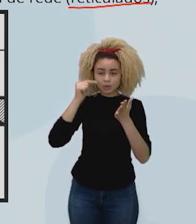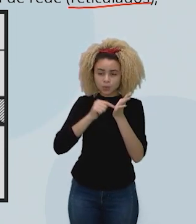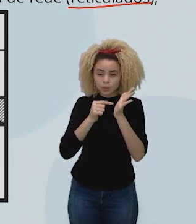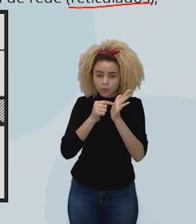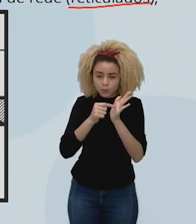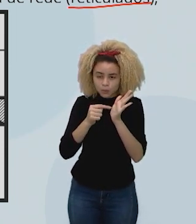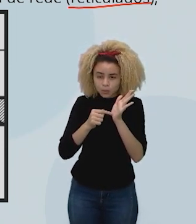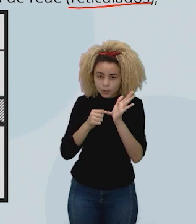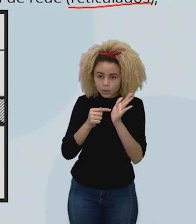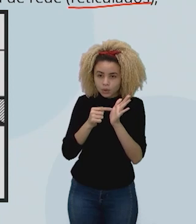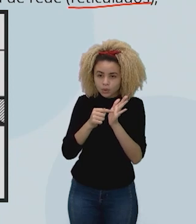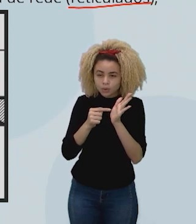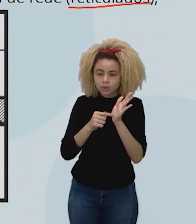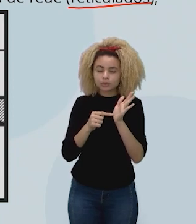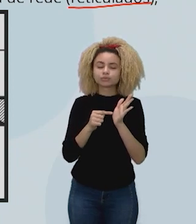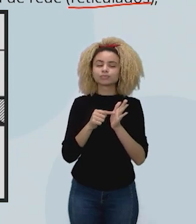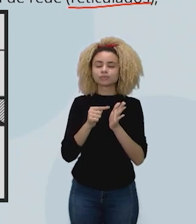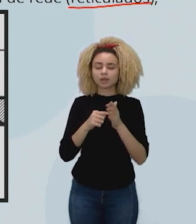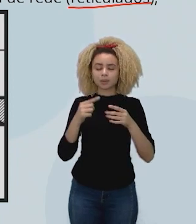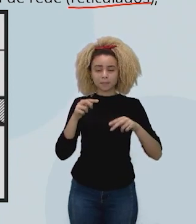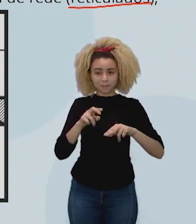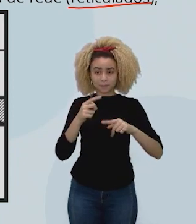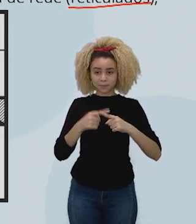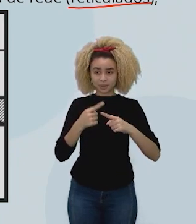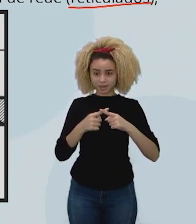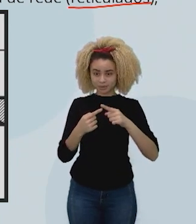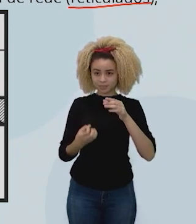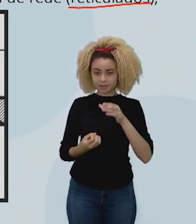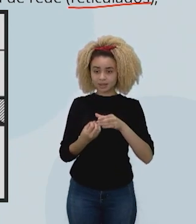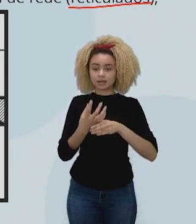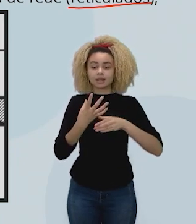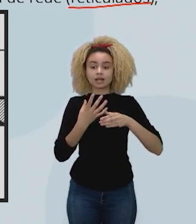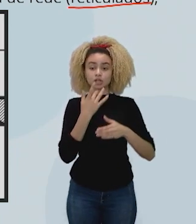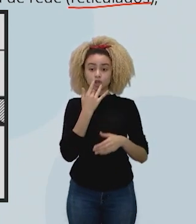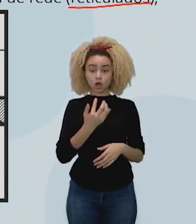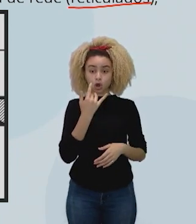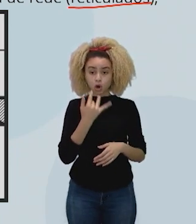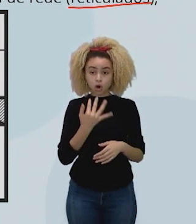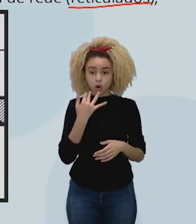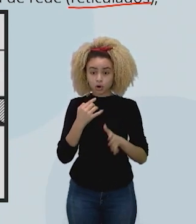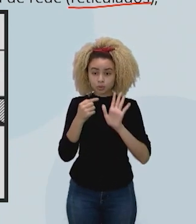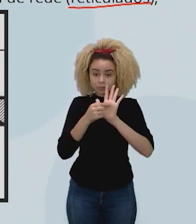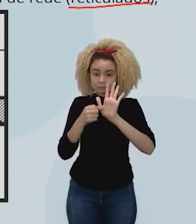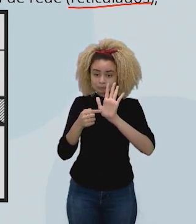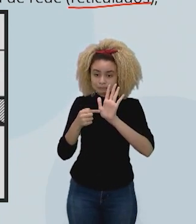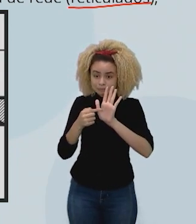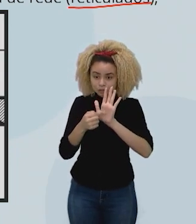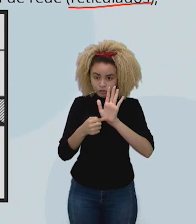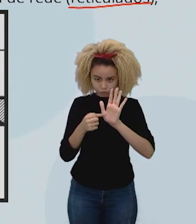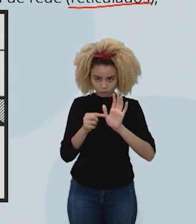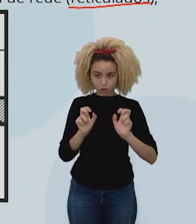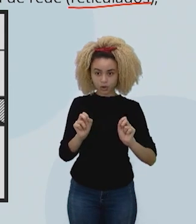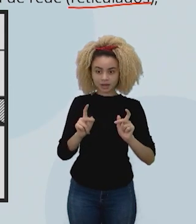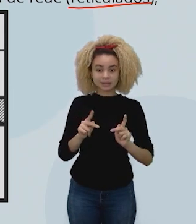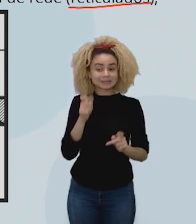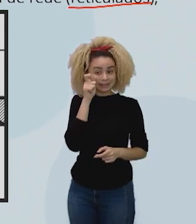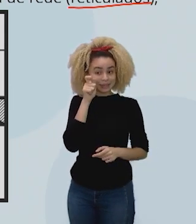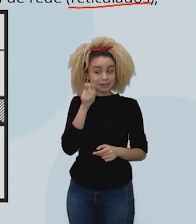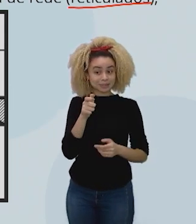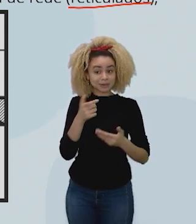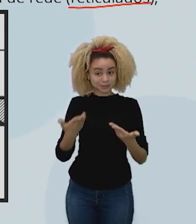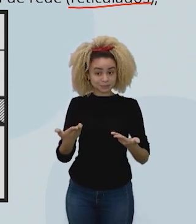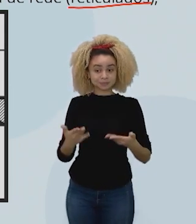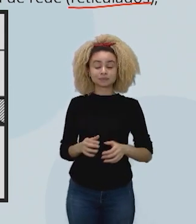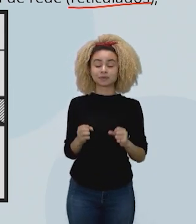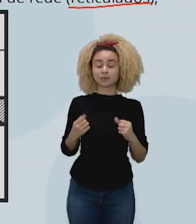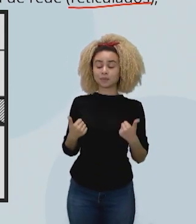desenhos, álgebra, geometria, né, justamente para montar essas matrizes de cor, né, com esses pontinhos, né, tá? Bem interessante essa questão, tá